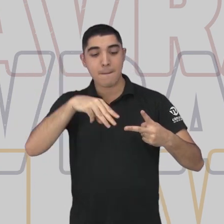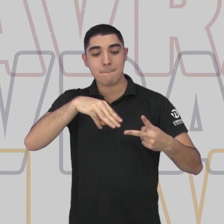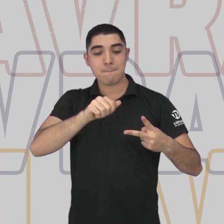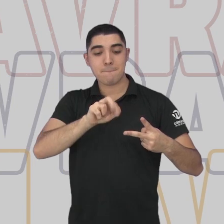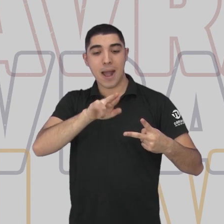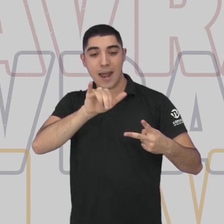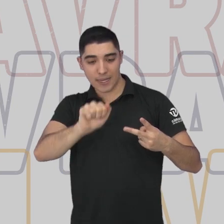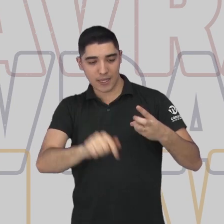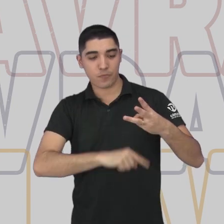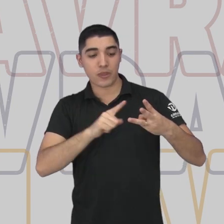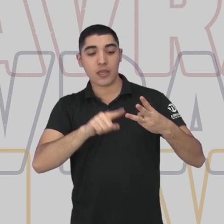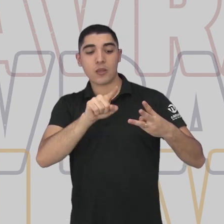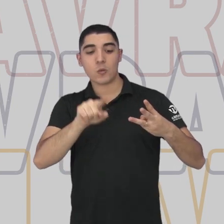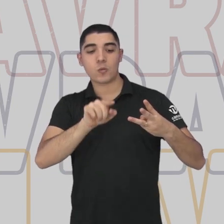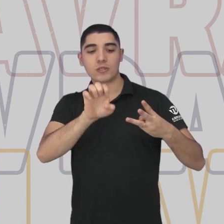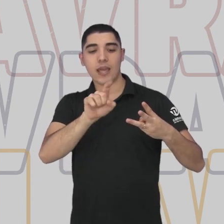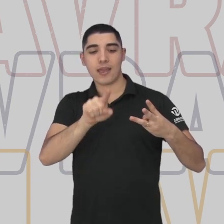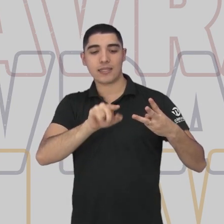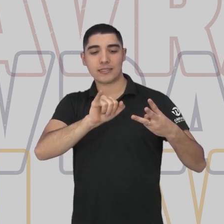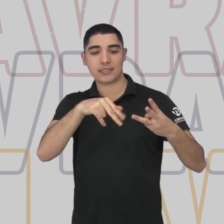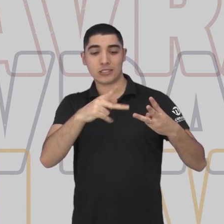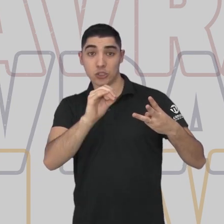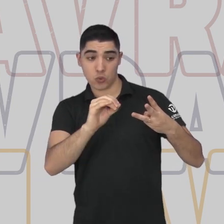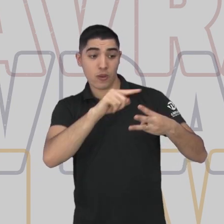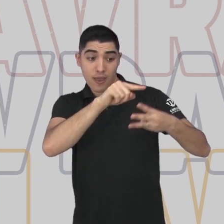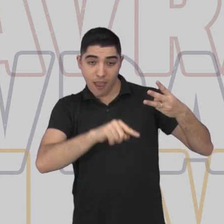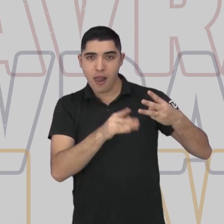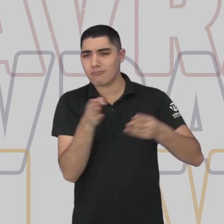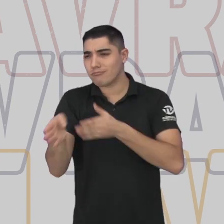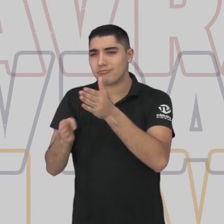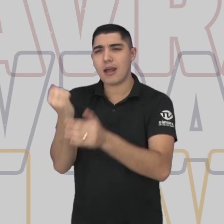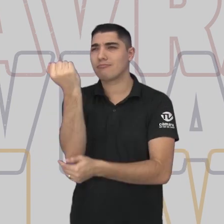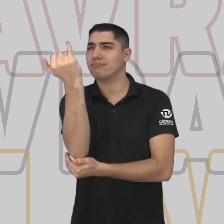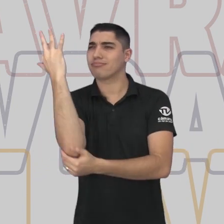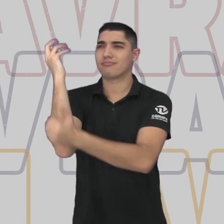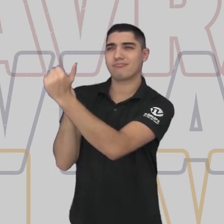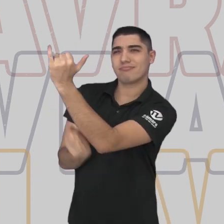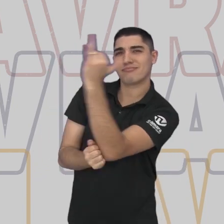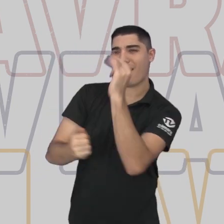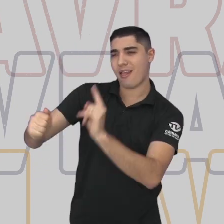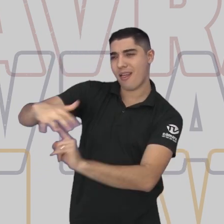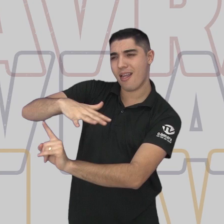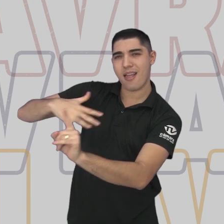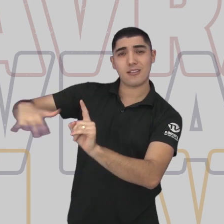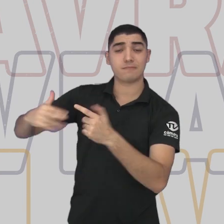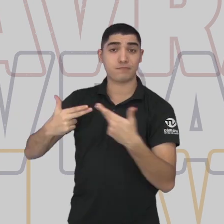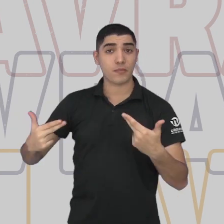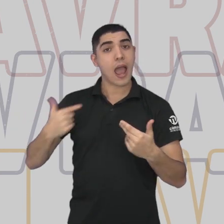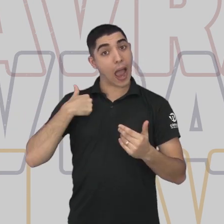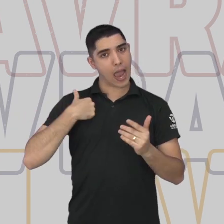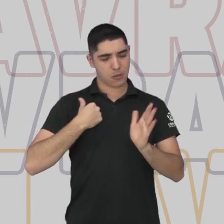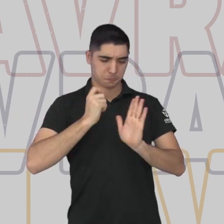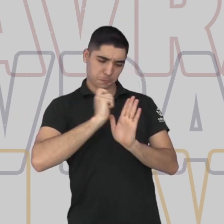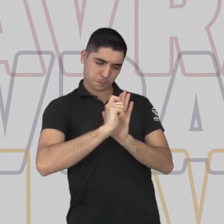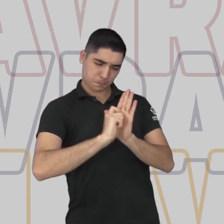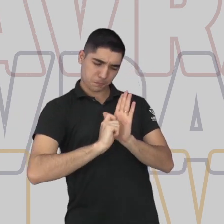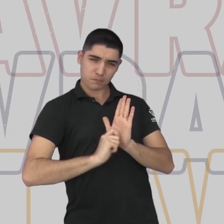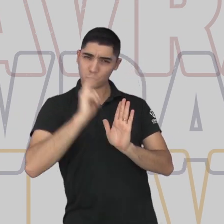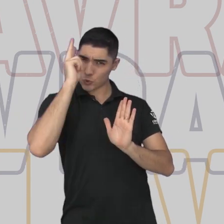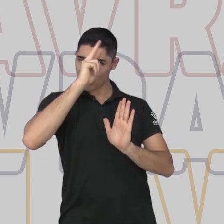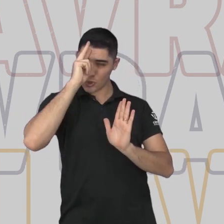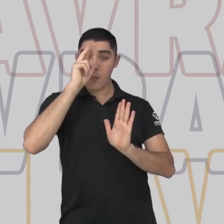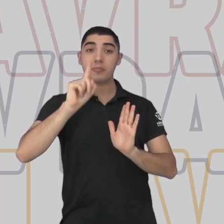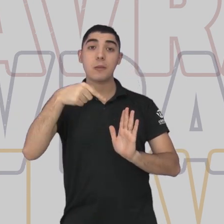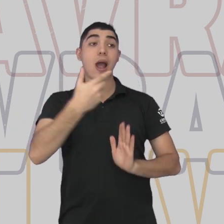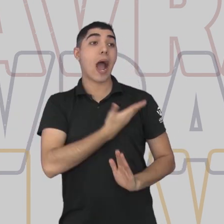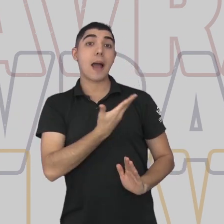fazem aventura na natureza. E isso, eu escrevi essa historinha minha, né? Compartilhei com algumas